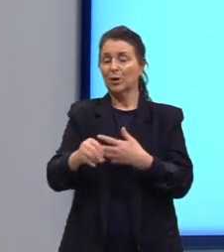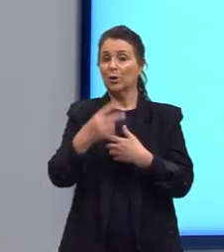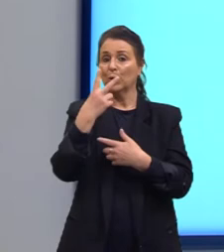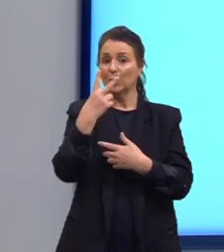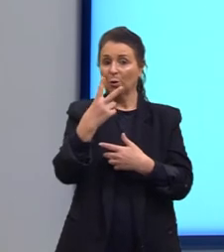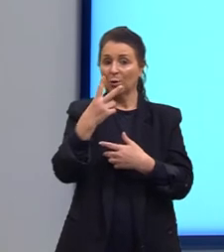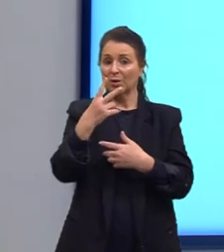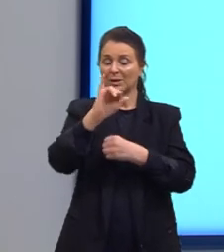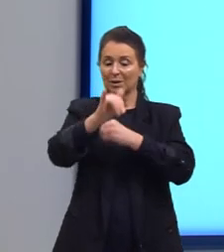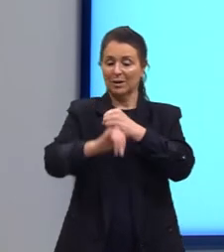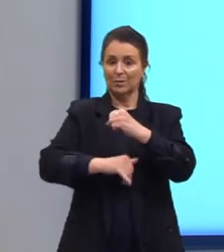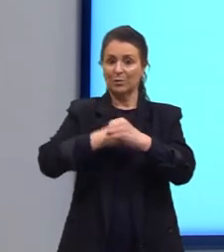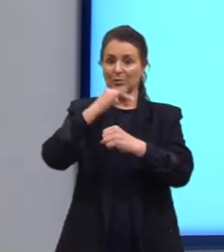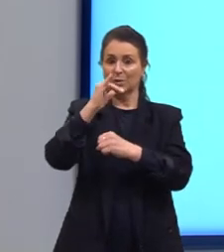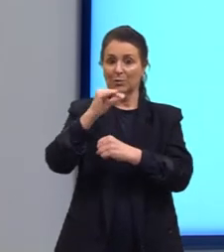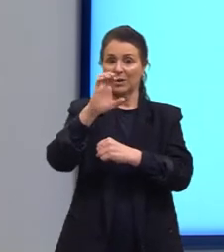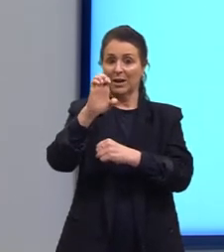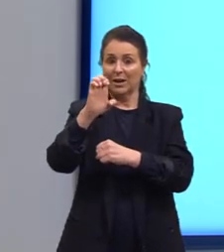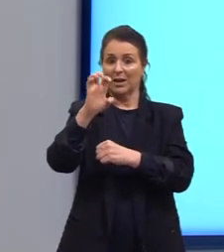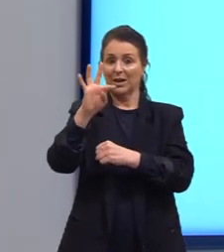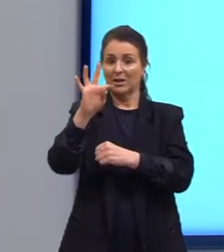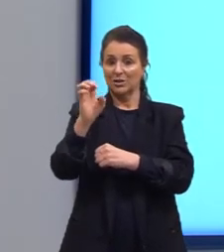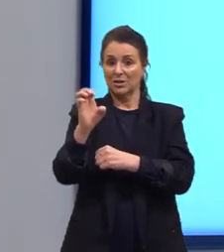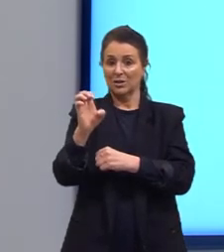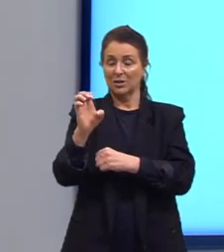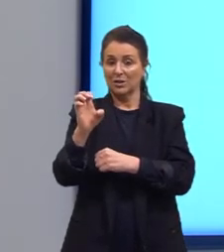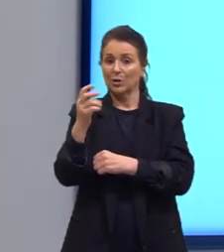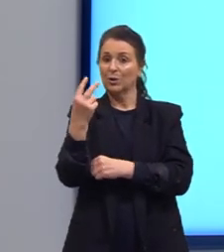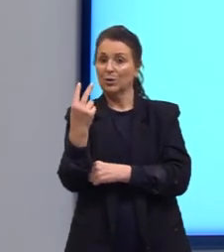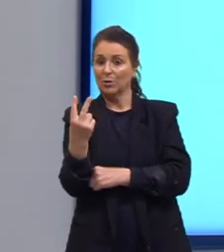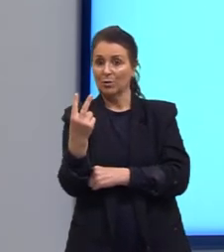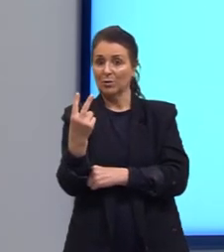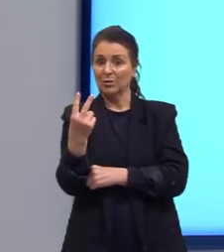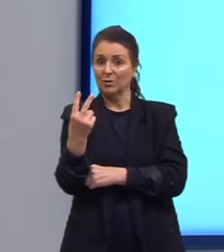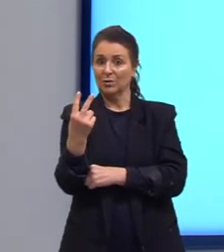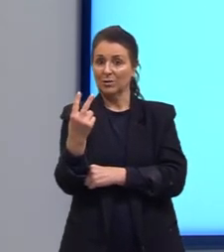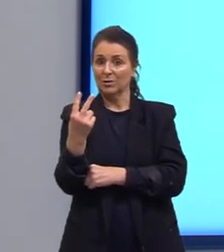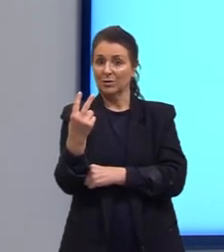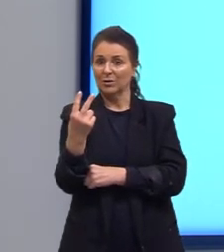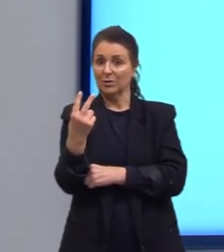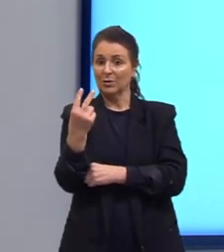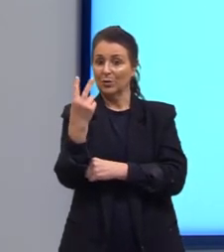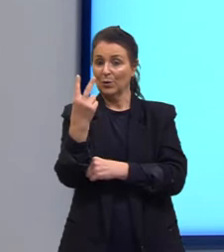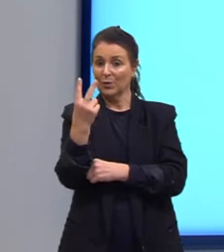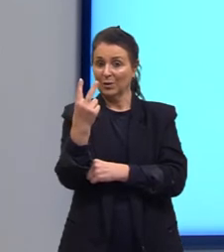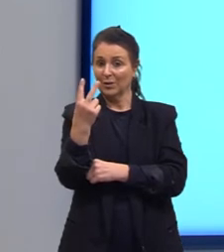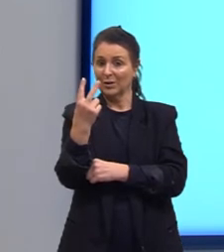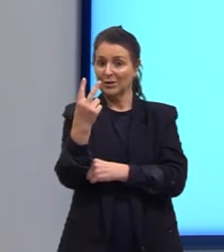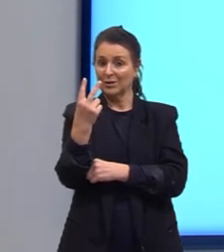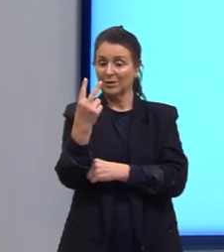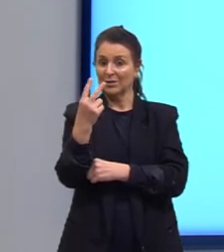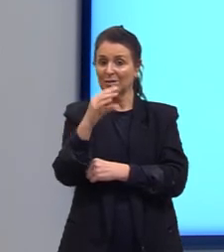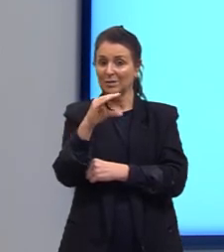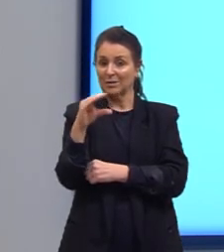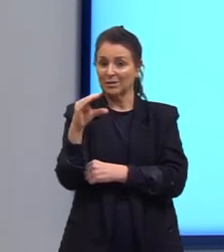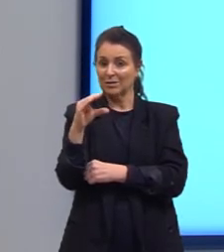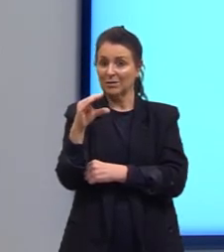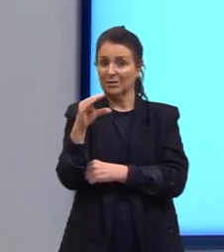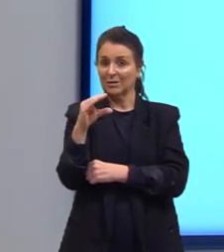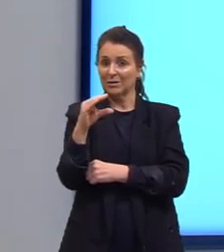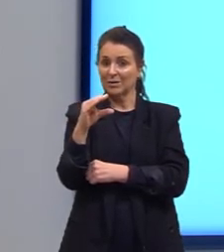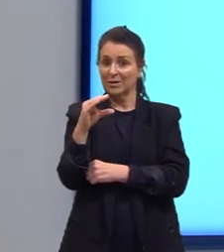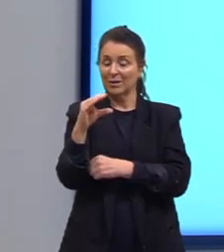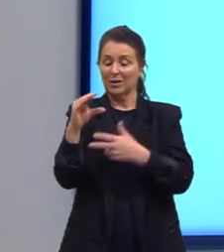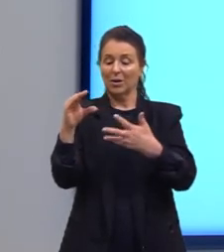na ET são dois então eu já posso ver qual dessas opções tem dois átomos de carbono somente a alternativa